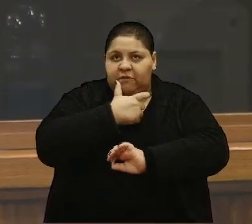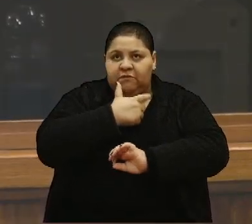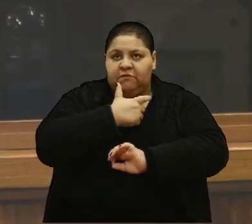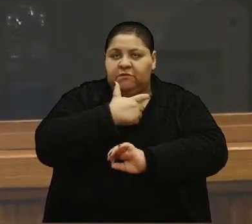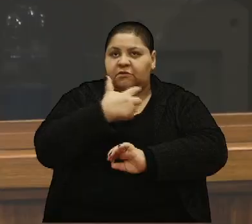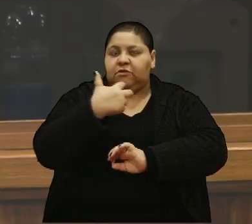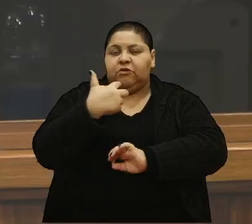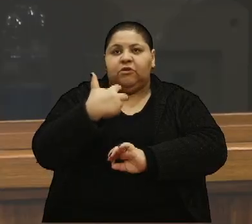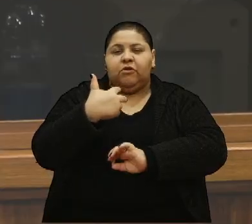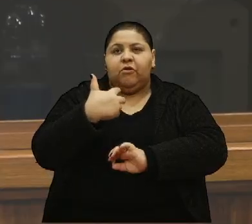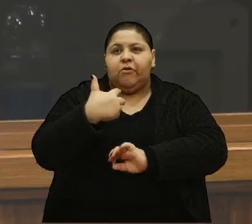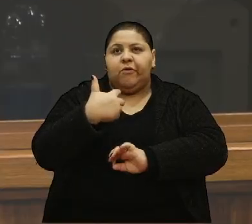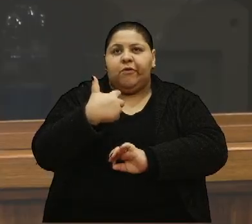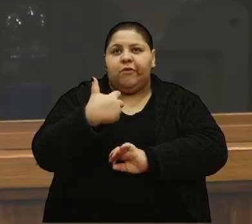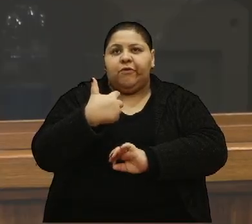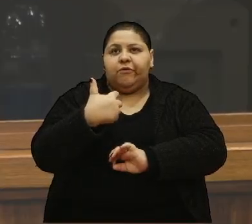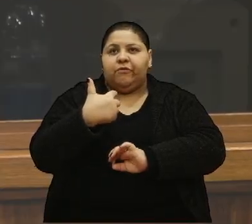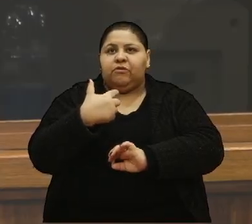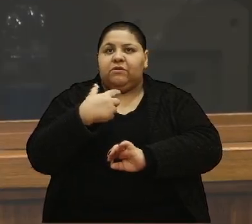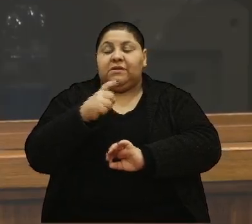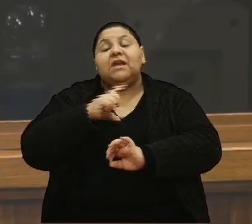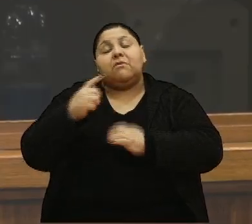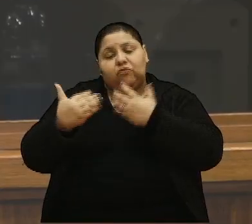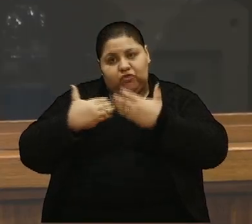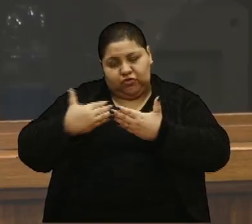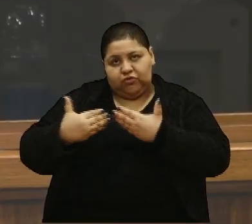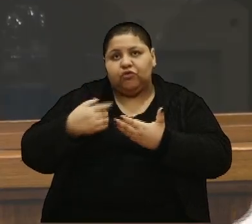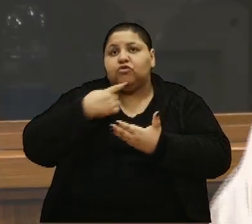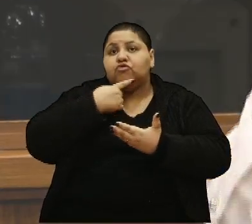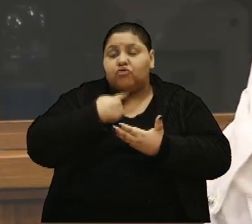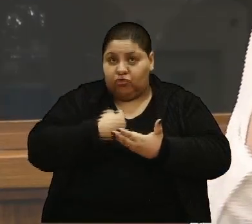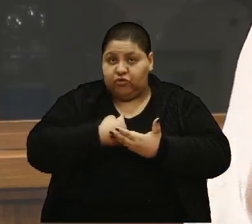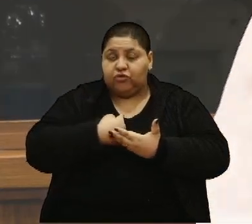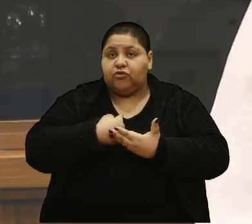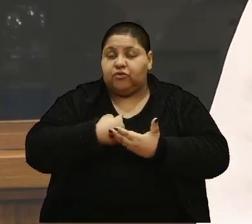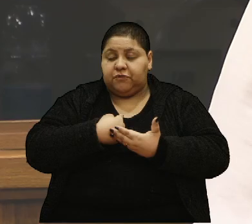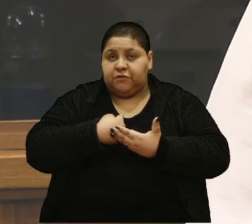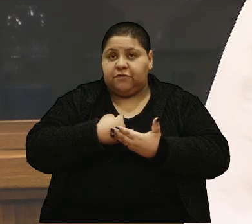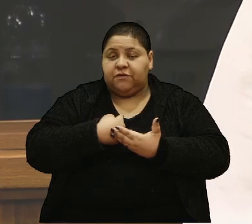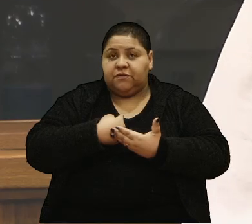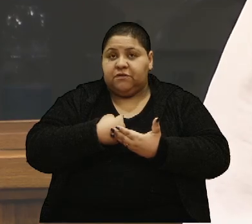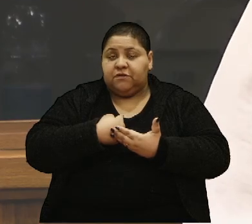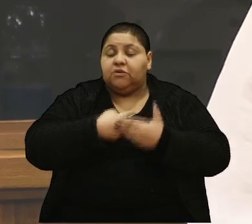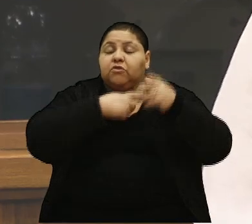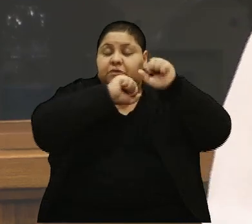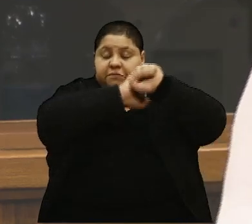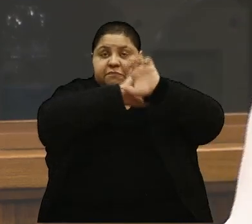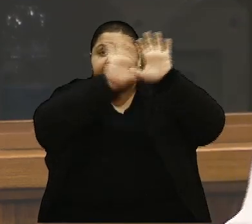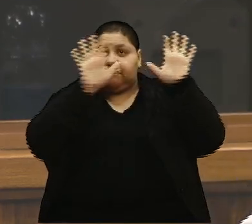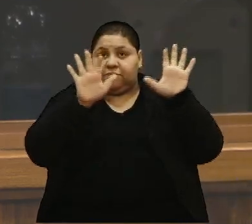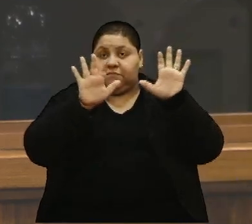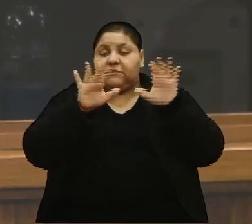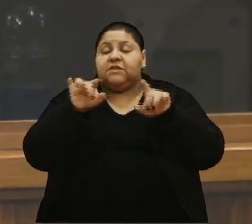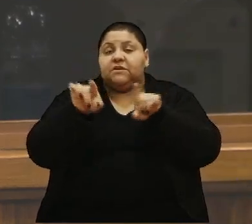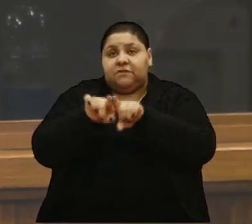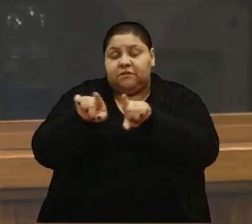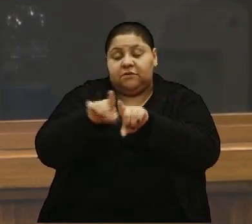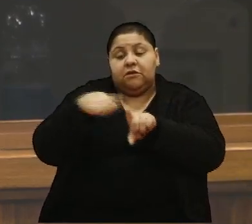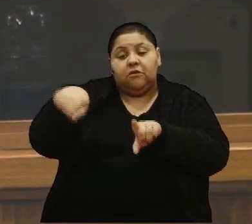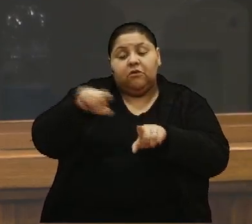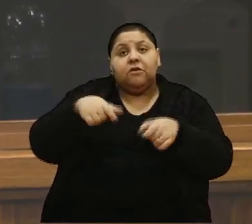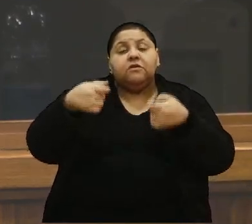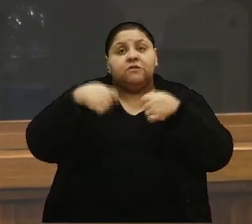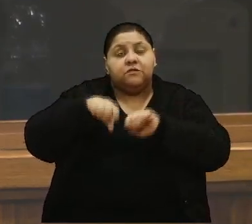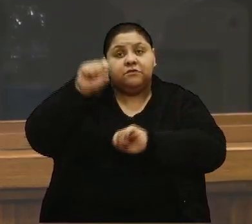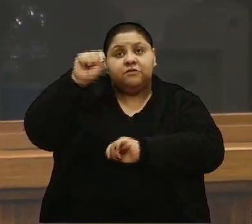botar coisas por umas dúvidas que nós temos e que nós gostaríamos que fossem esclarecidos. E mais, nós